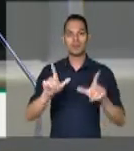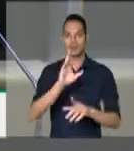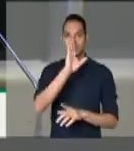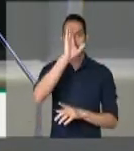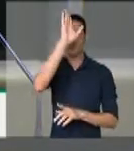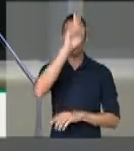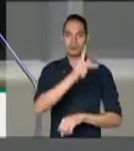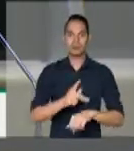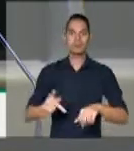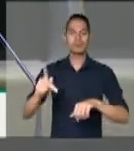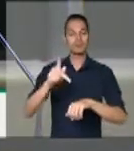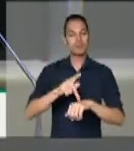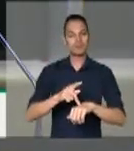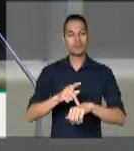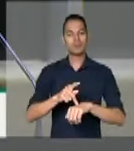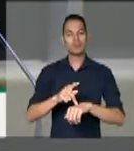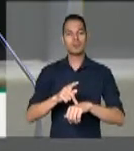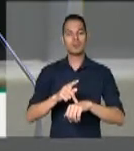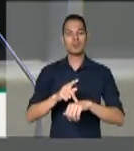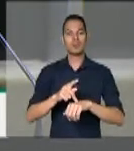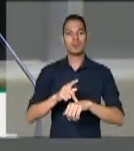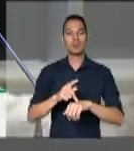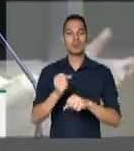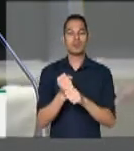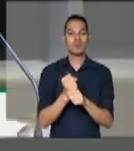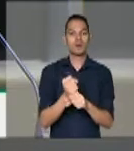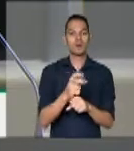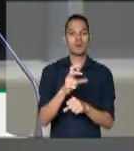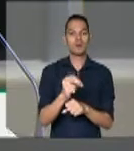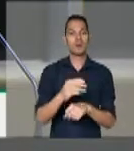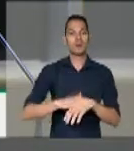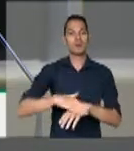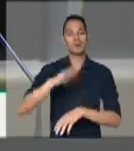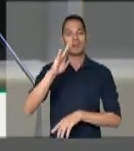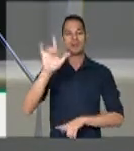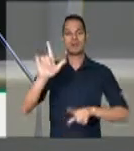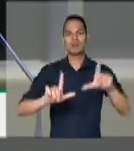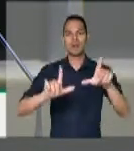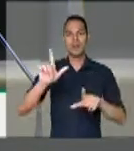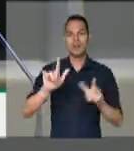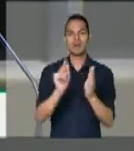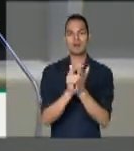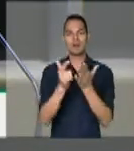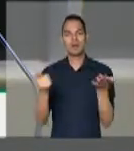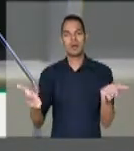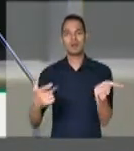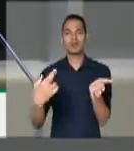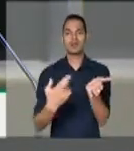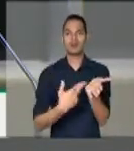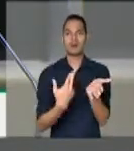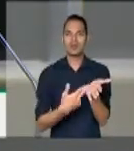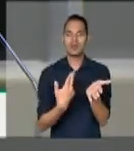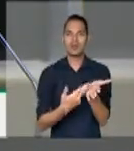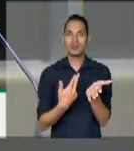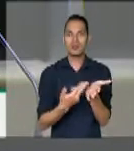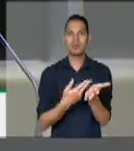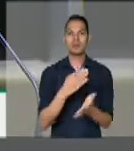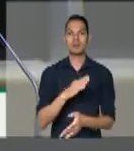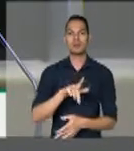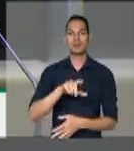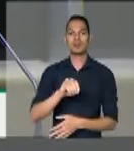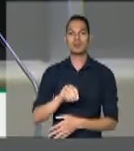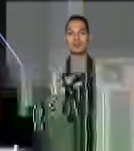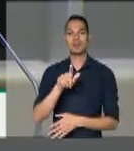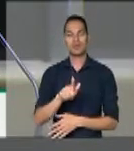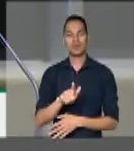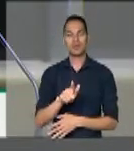país, com mais de 50 anos, tanto da TV, nos jornais, nas revistas, no blog